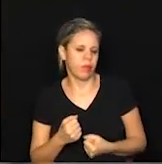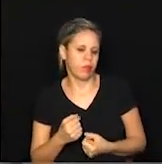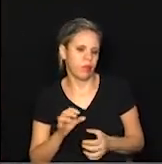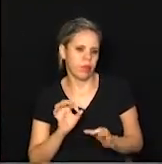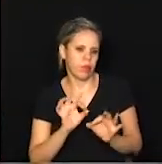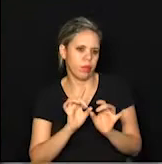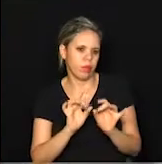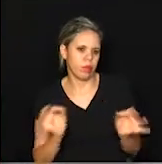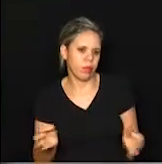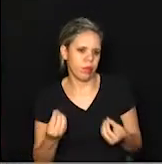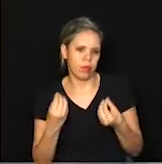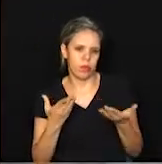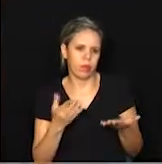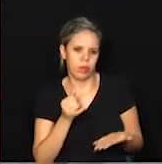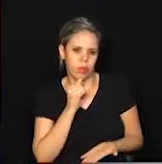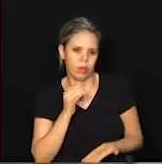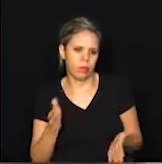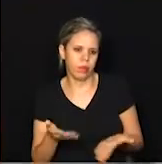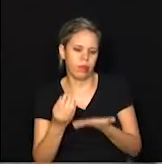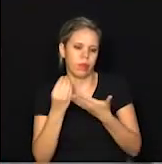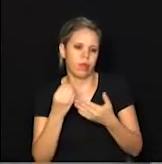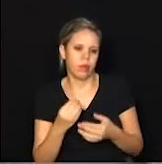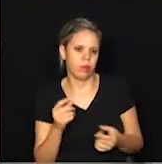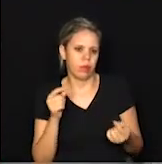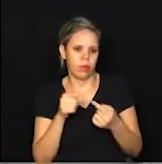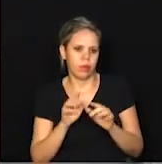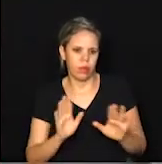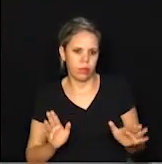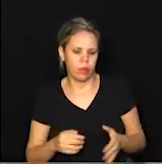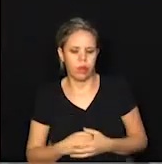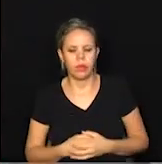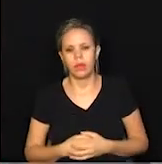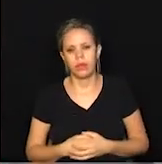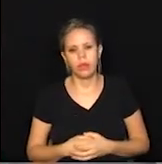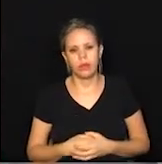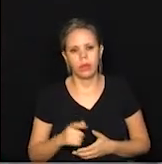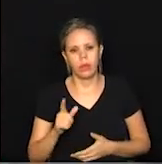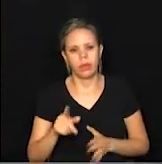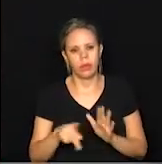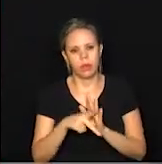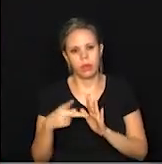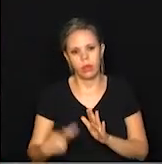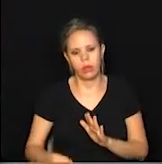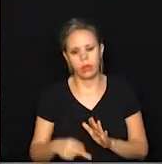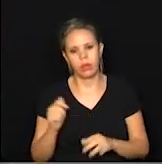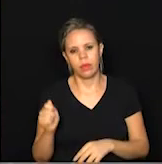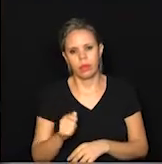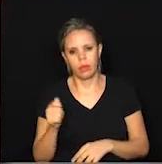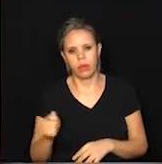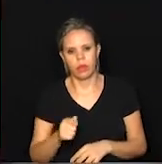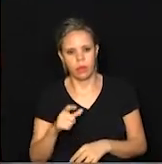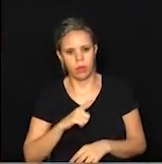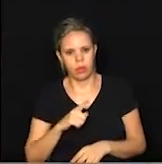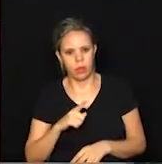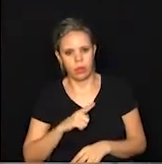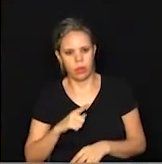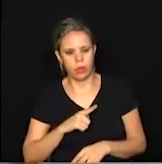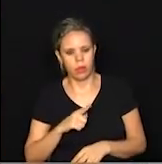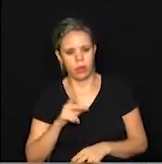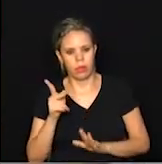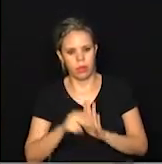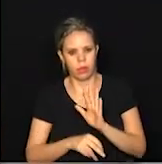simplesmente a entrega, o incentivo diretamente, mas a própria associação tem que ter parte desse